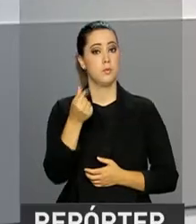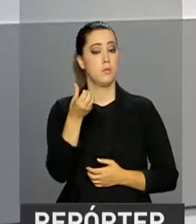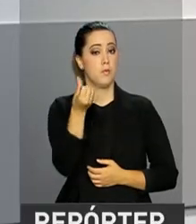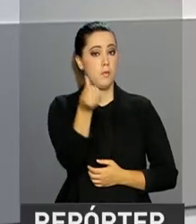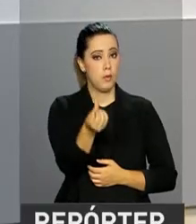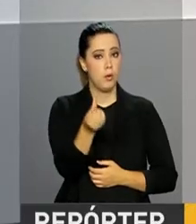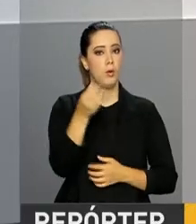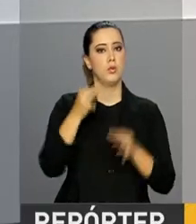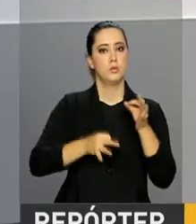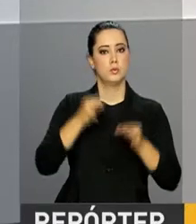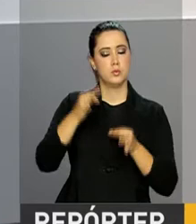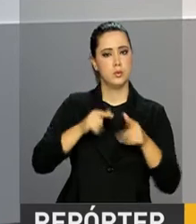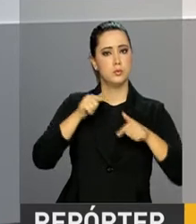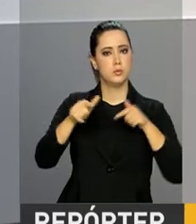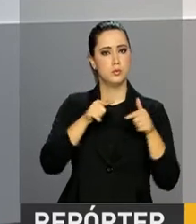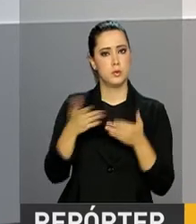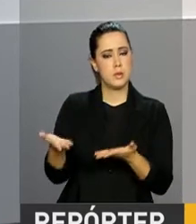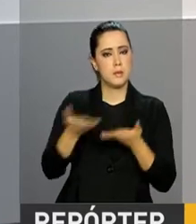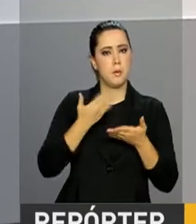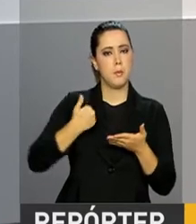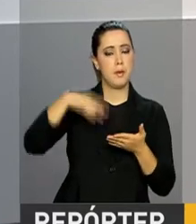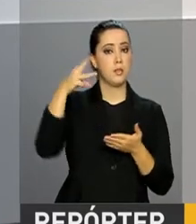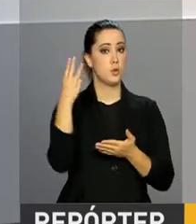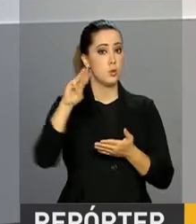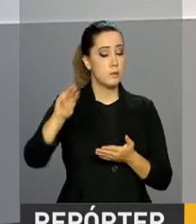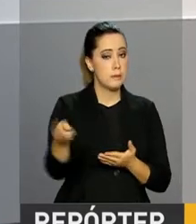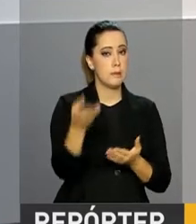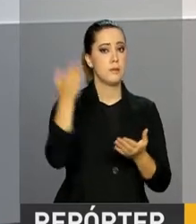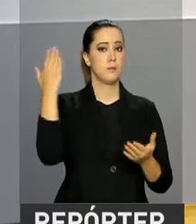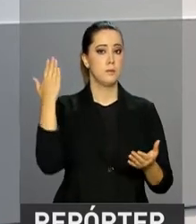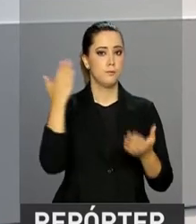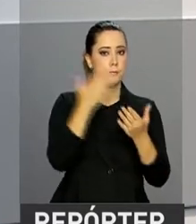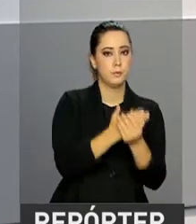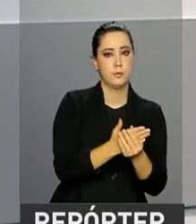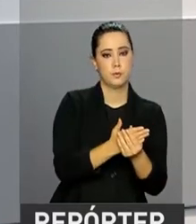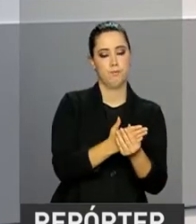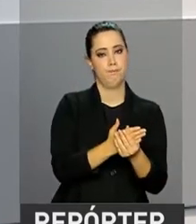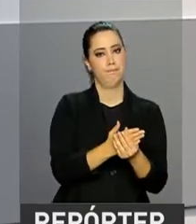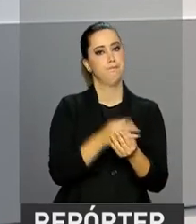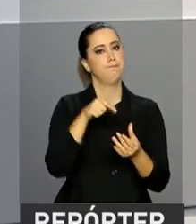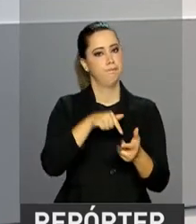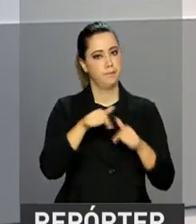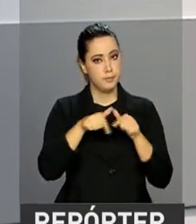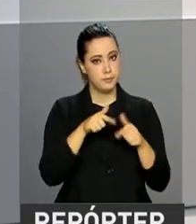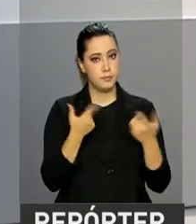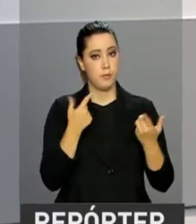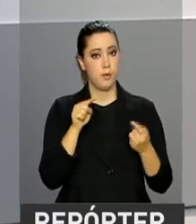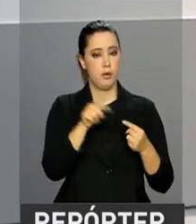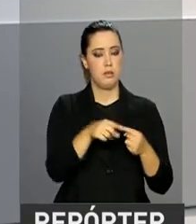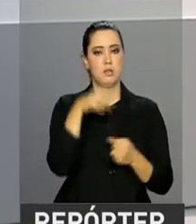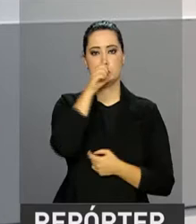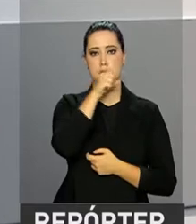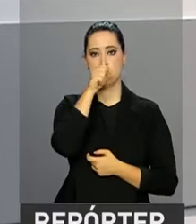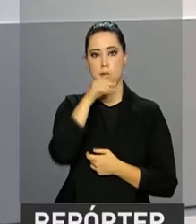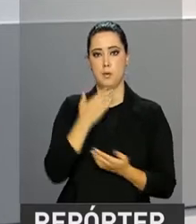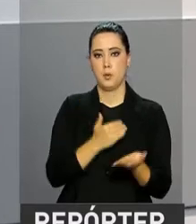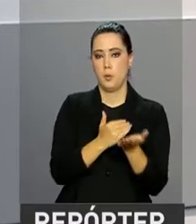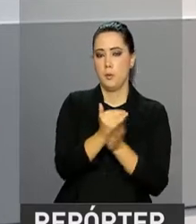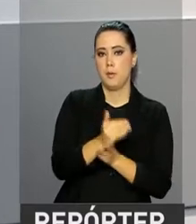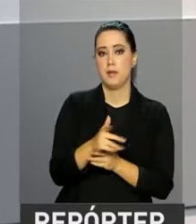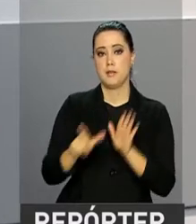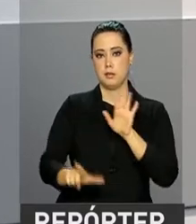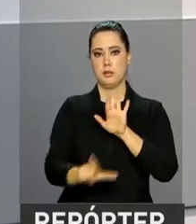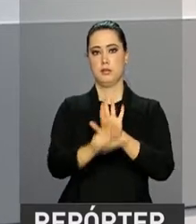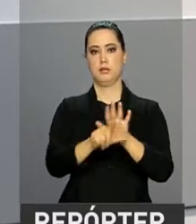2016 a justiça do trabalho recebeu mais de três milhões e 700 mil novas ações neste sábado com a entrada em vigor